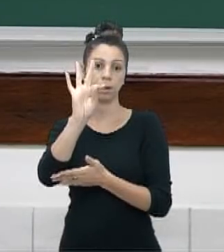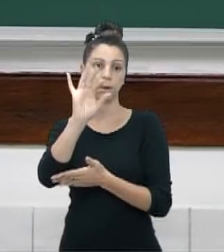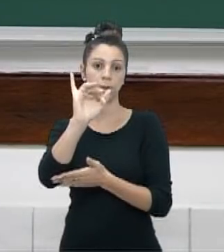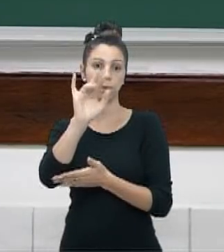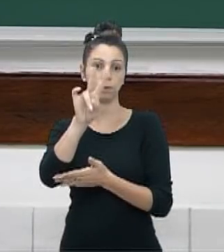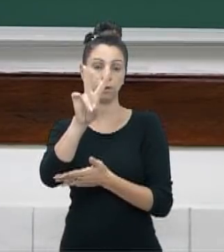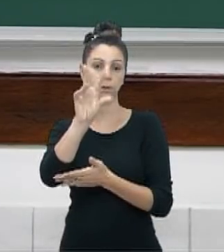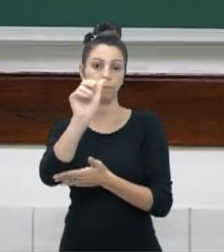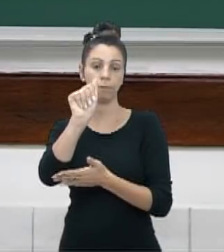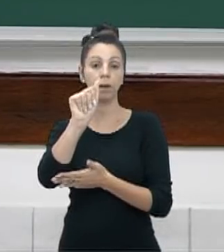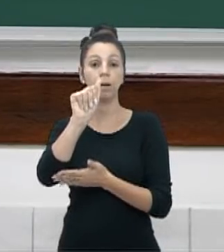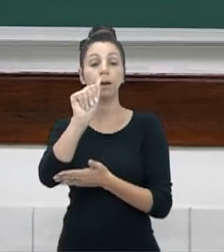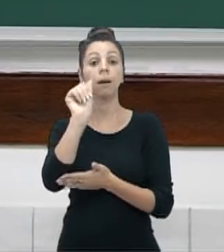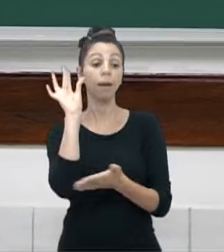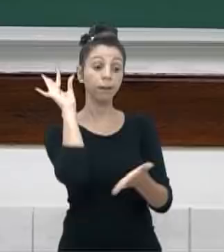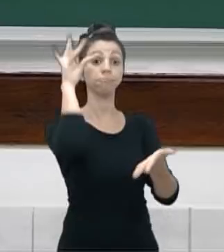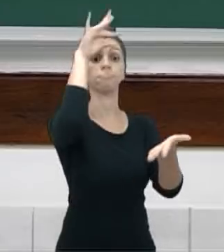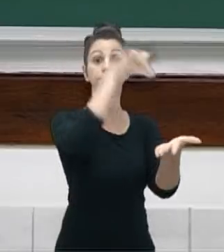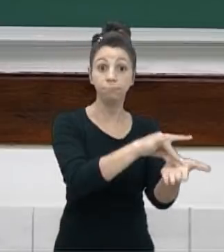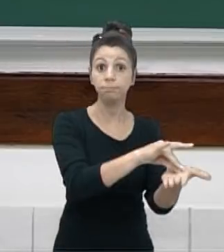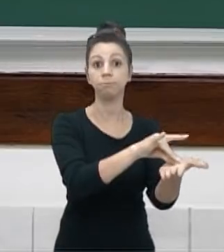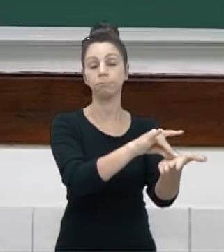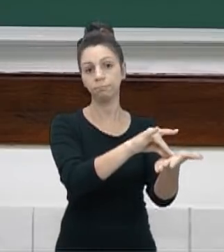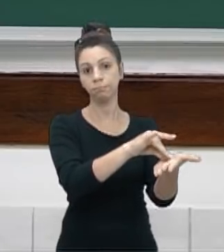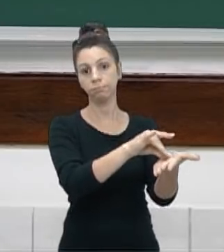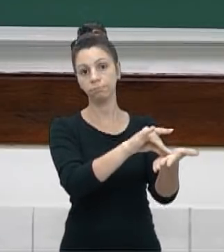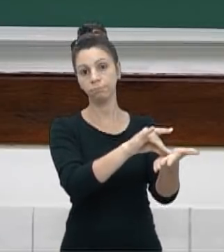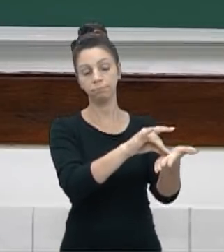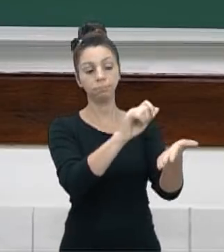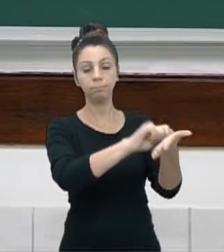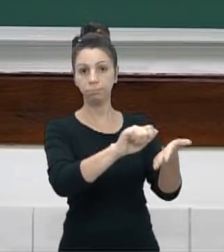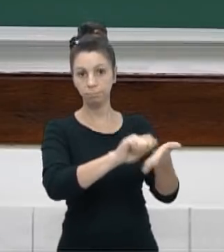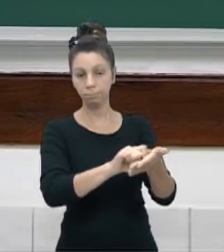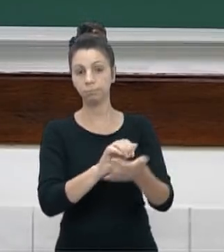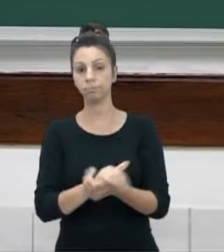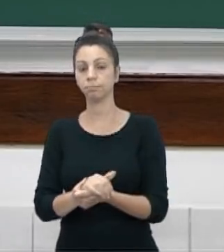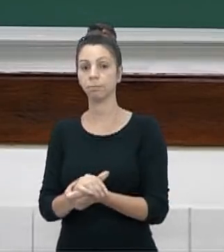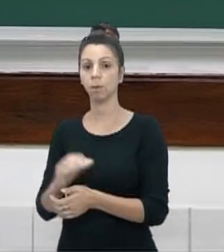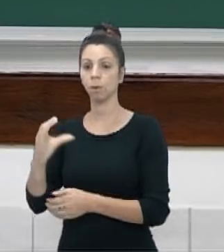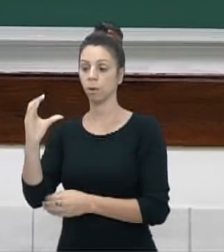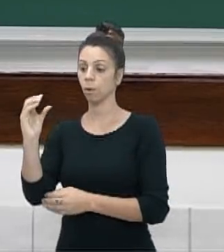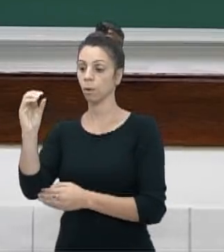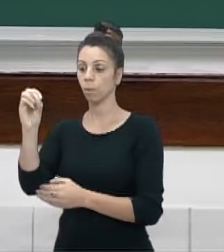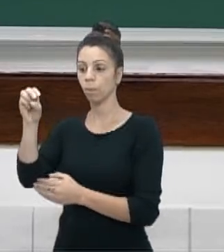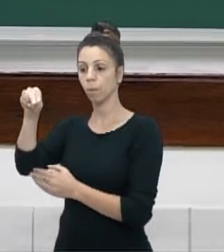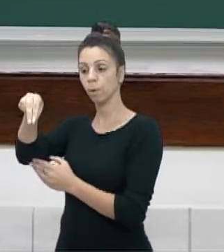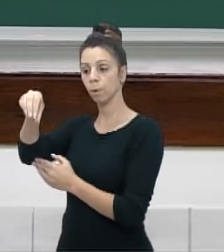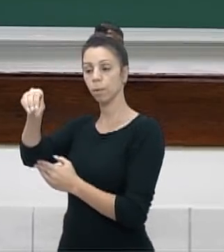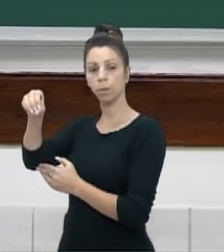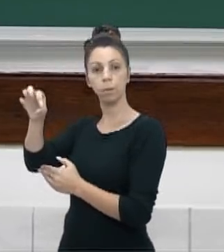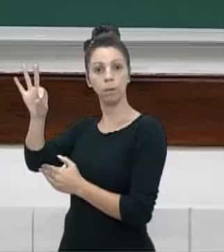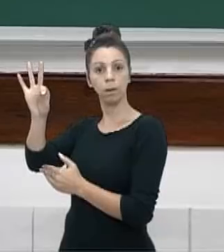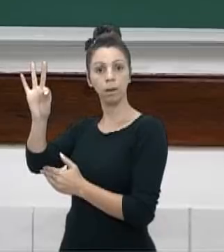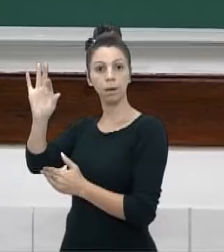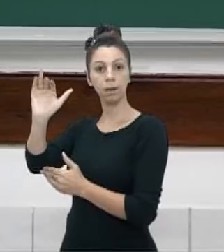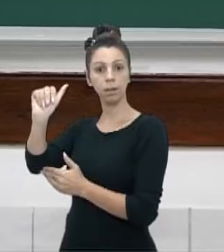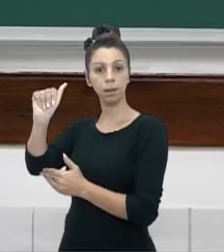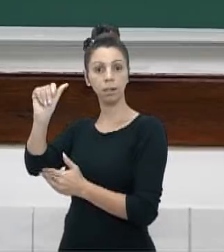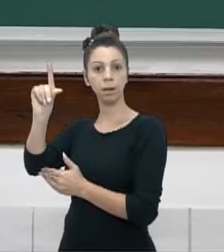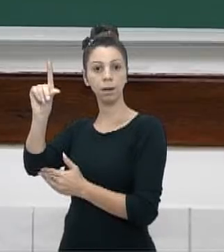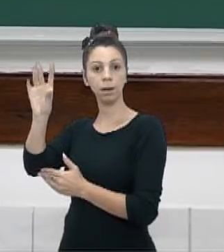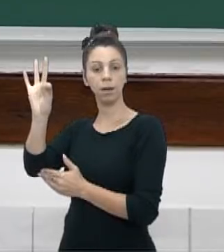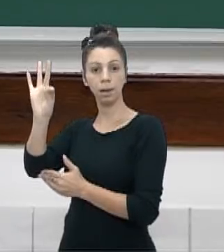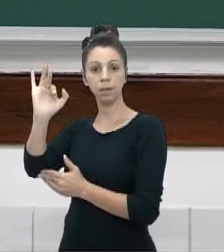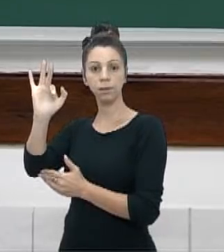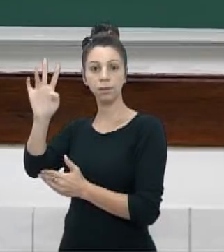no sentido real, né, o que está escrito ali no enunciado, na frase, e que a conotativa tem um sentido figurado,